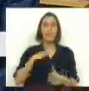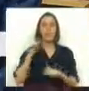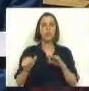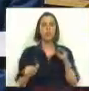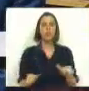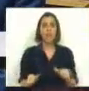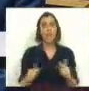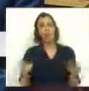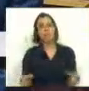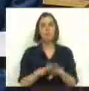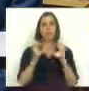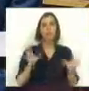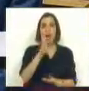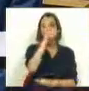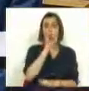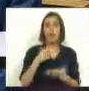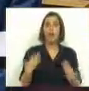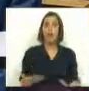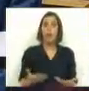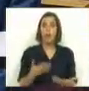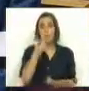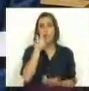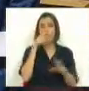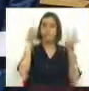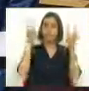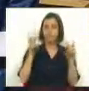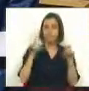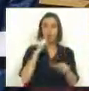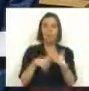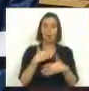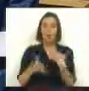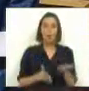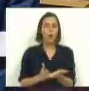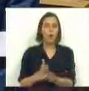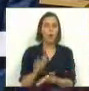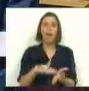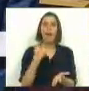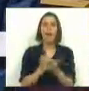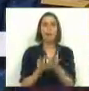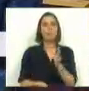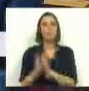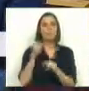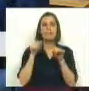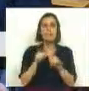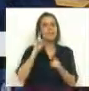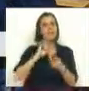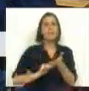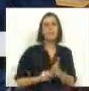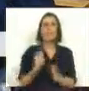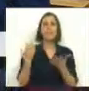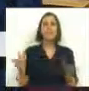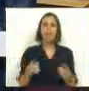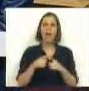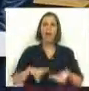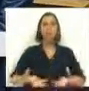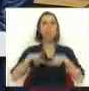locais, como o Governo agora prefere chamar-lhes, continuarão seguramente a constituir um instrumento essencial